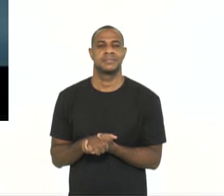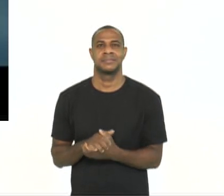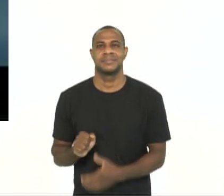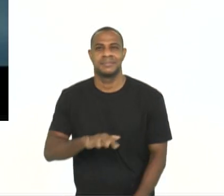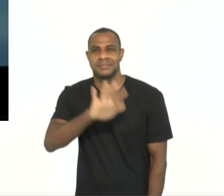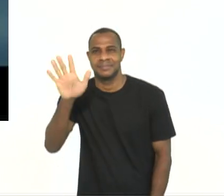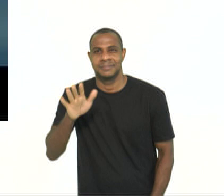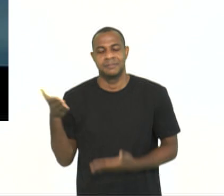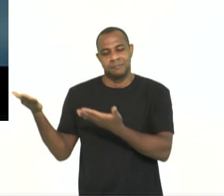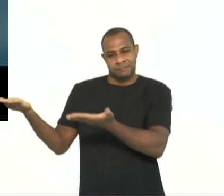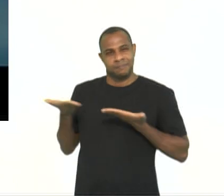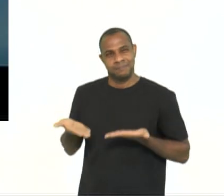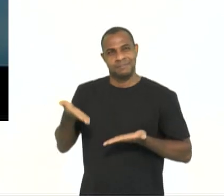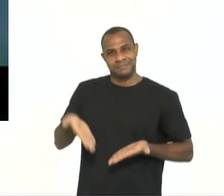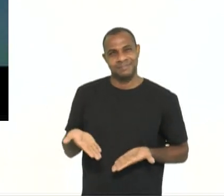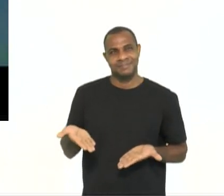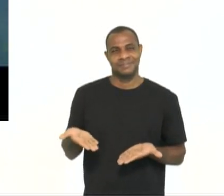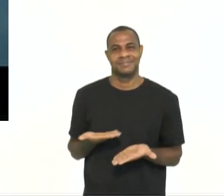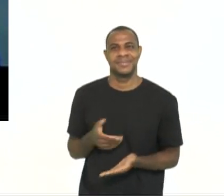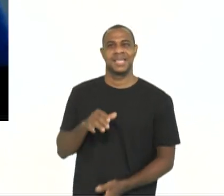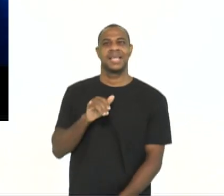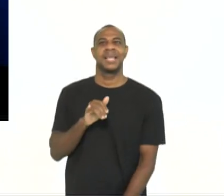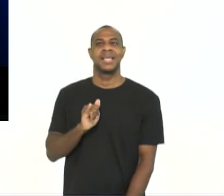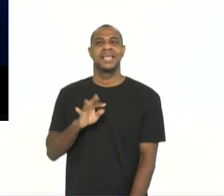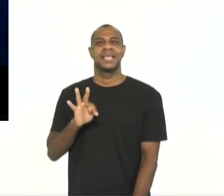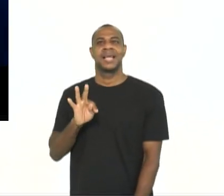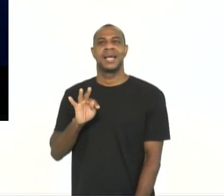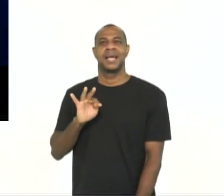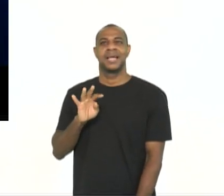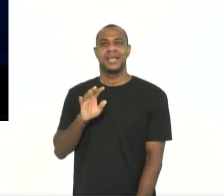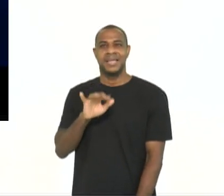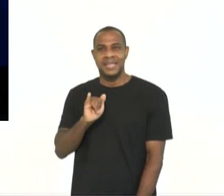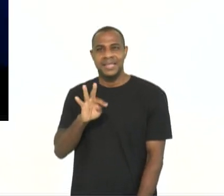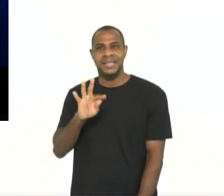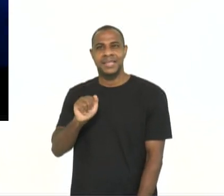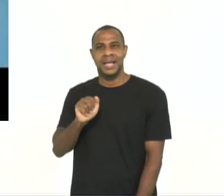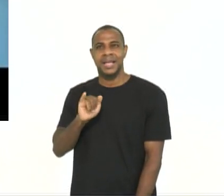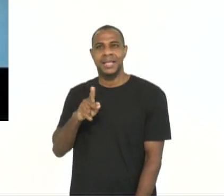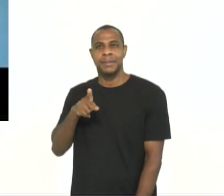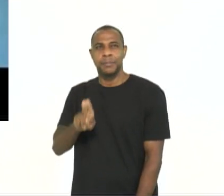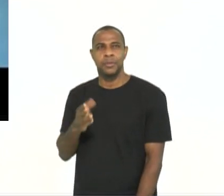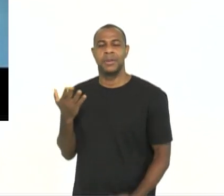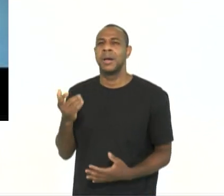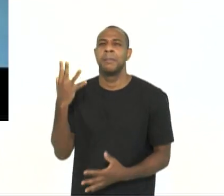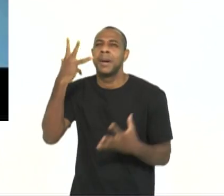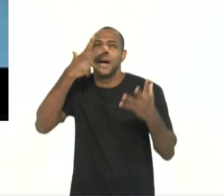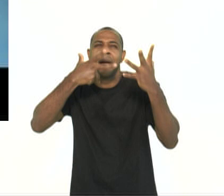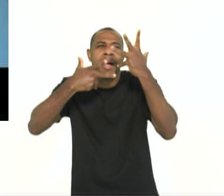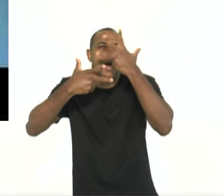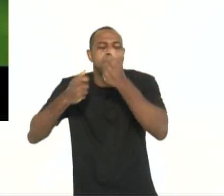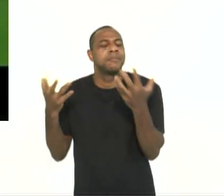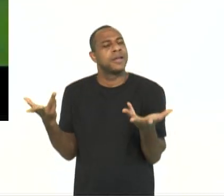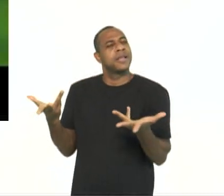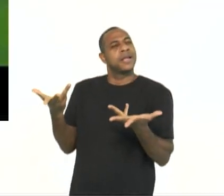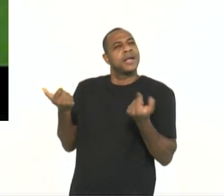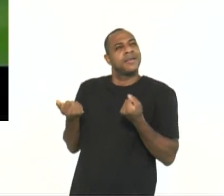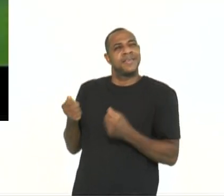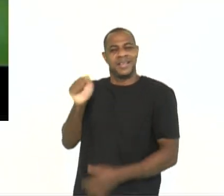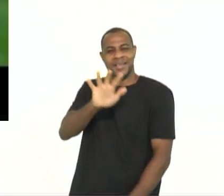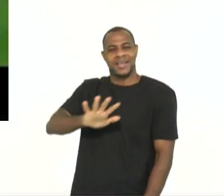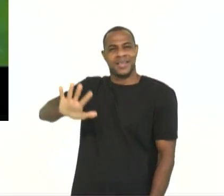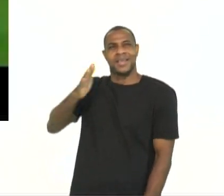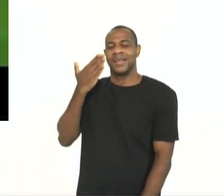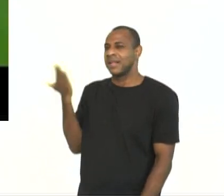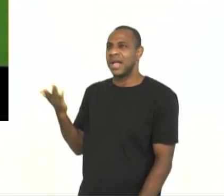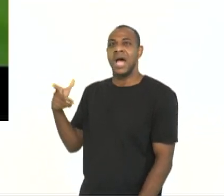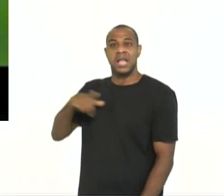Olá, seja muito bem-vindo a Itaipu. Não é uma maravilha esse cenário? É surpreendente mesmo. Até quem trabalha aqui